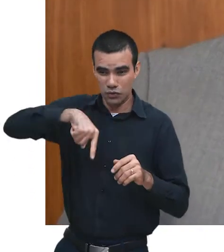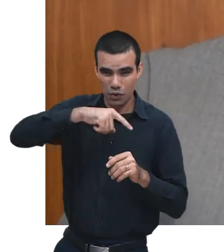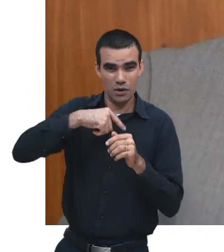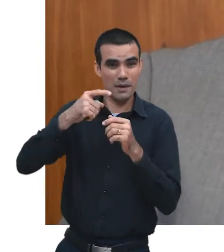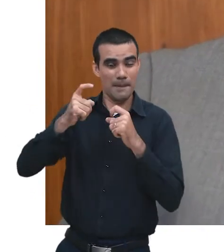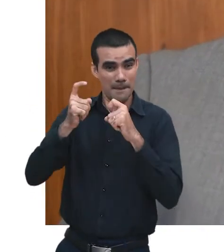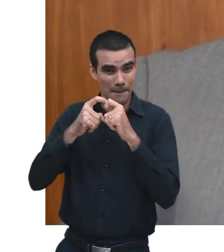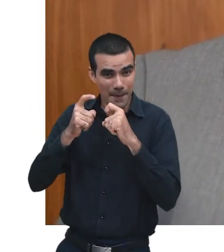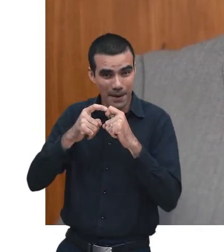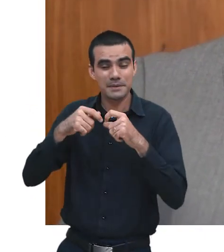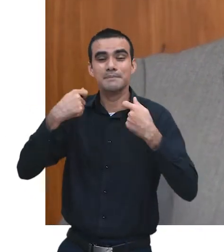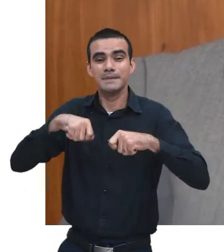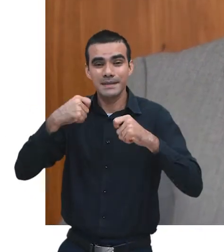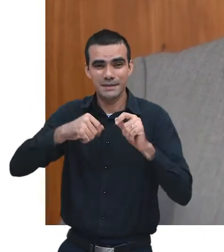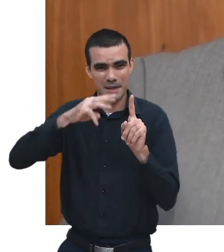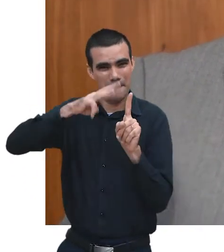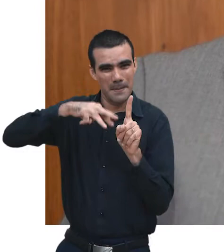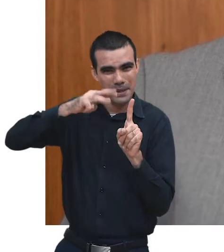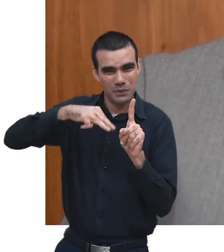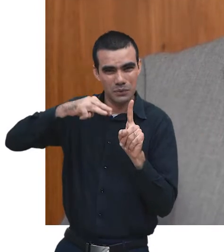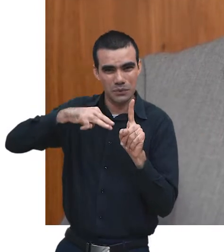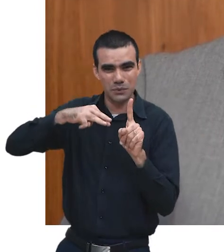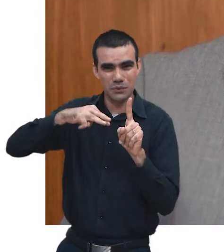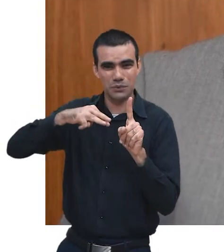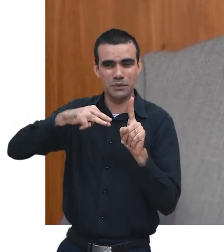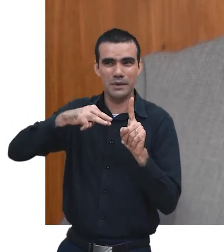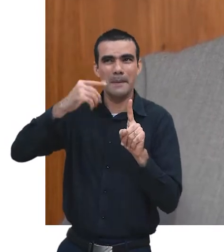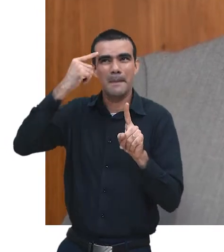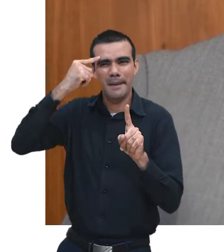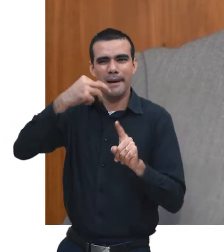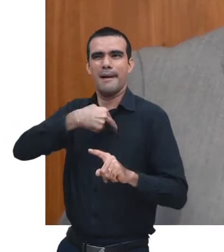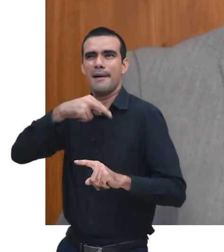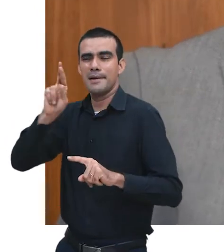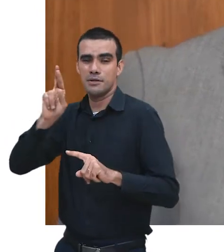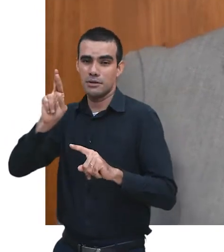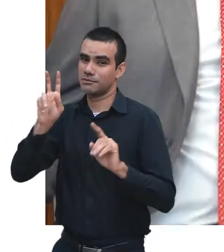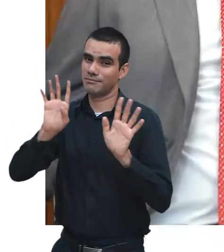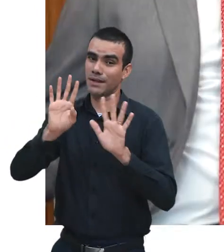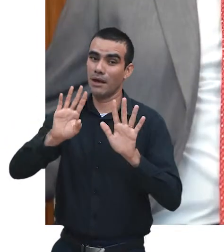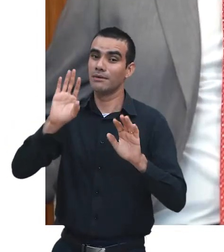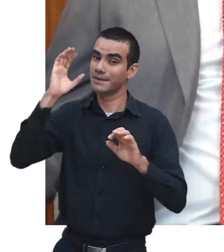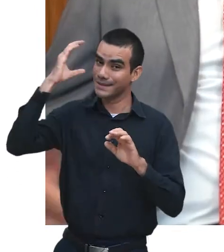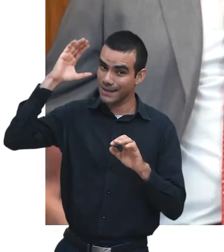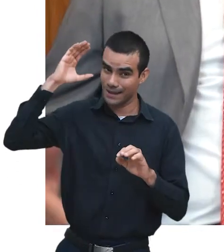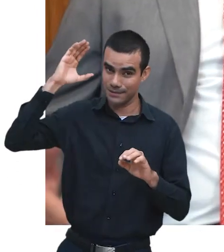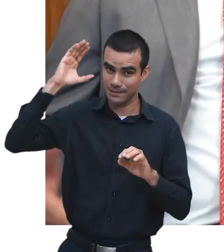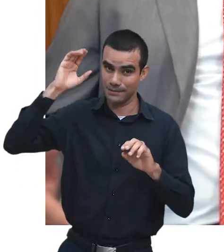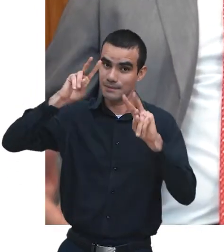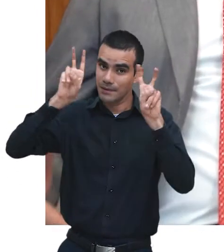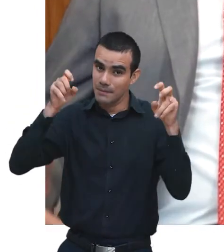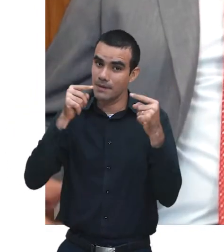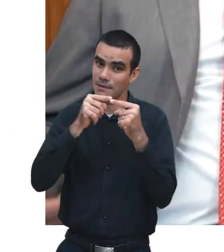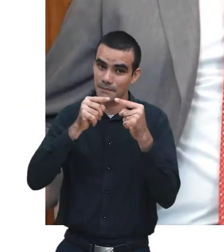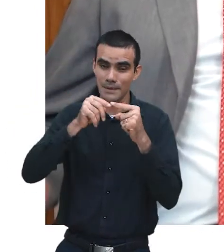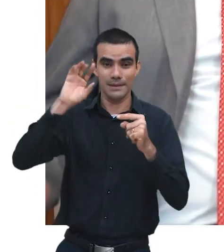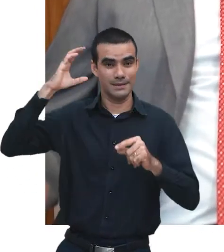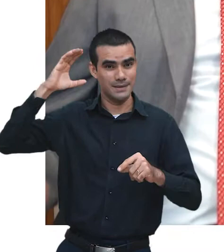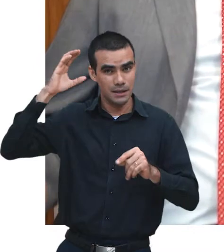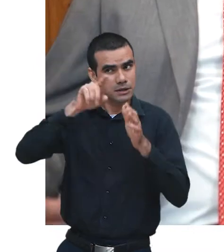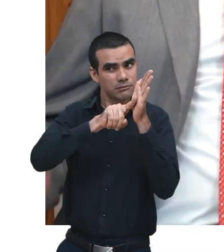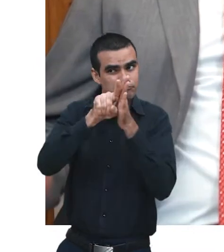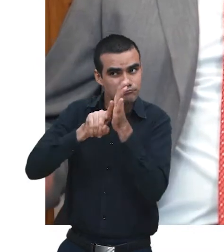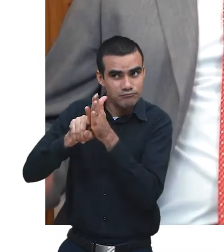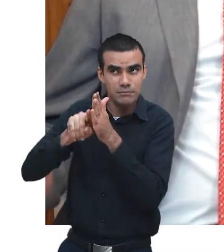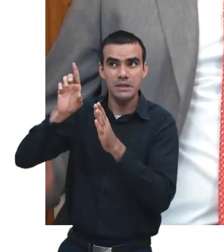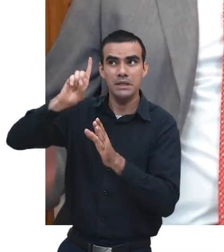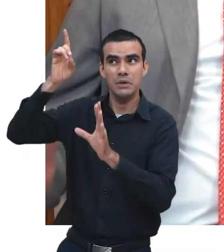médicos, nós temos que desmistificar que isso seja um assunto de religião. Isso é um assunto da ciência. Então, a ciência tem que